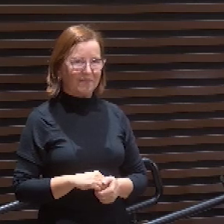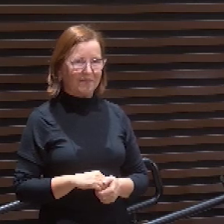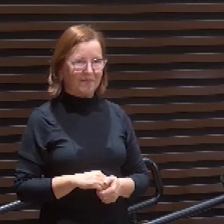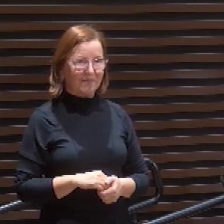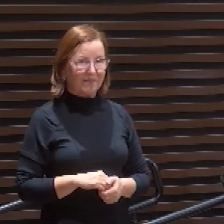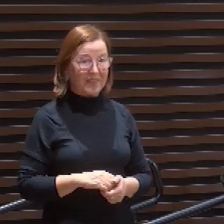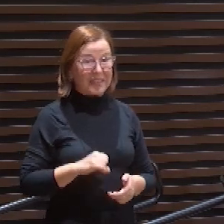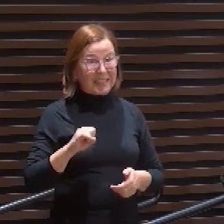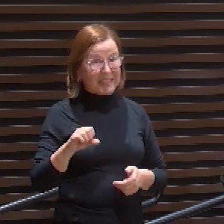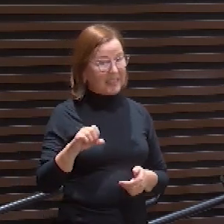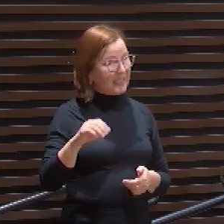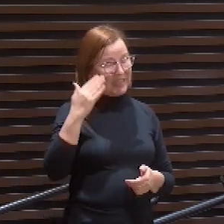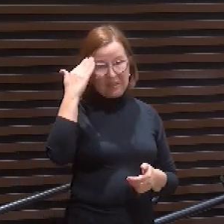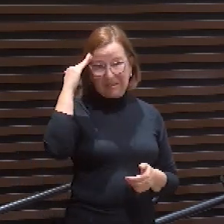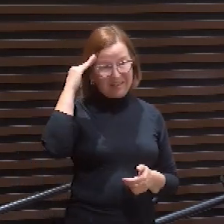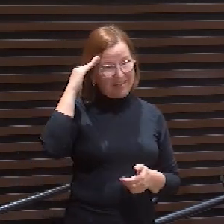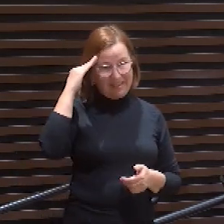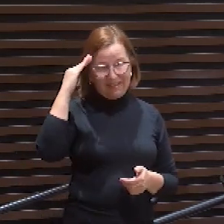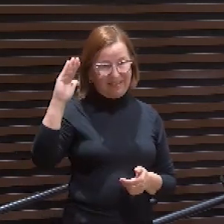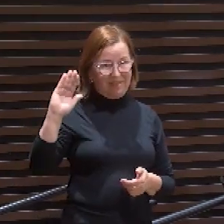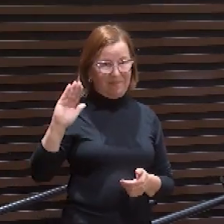Se não entendermos